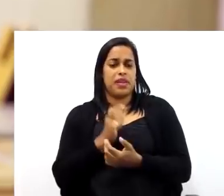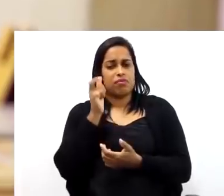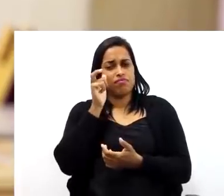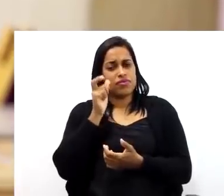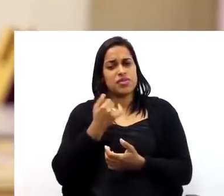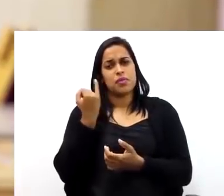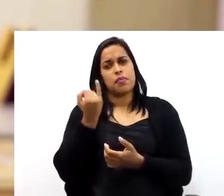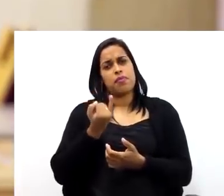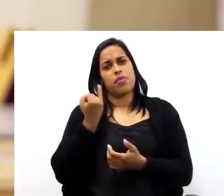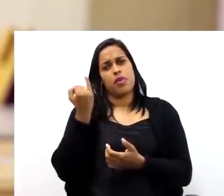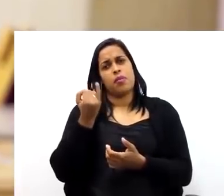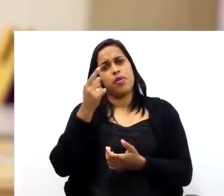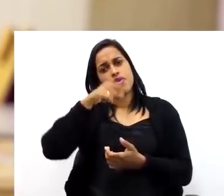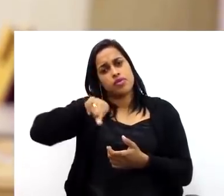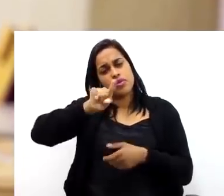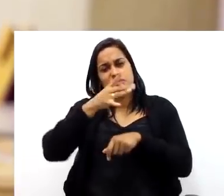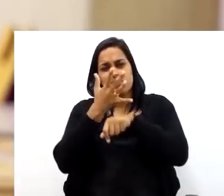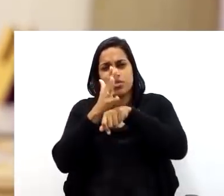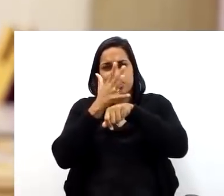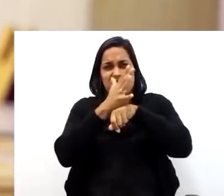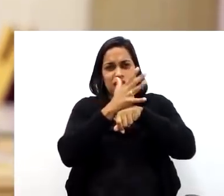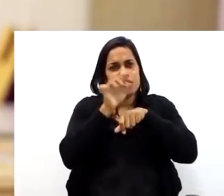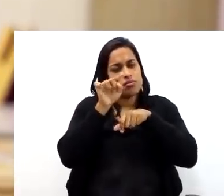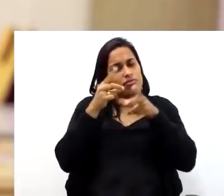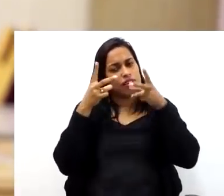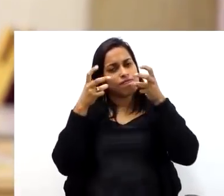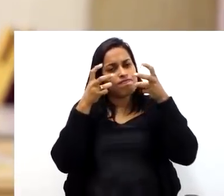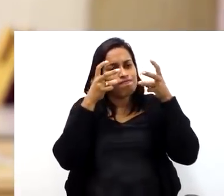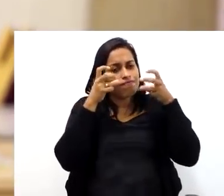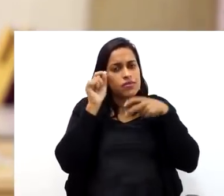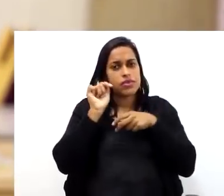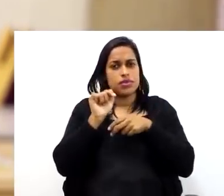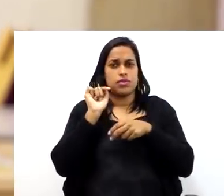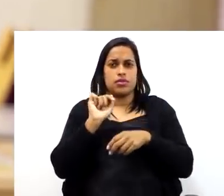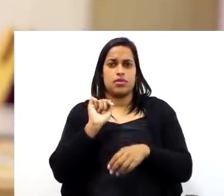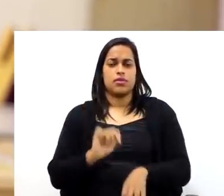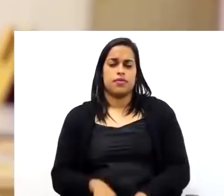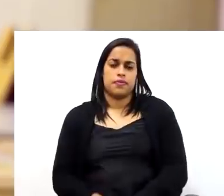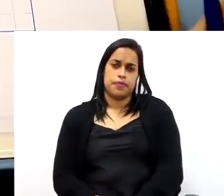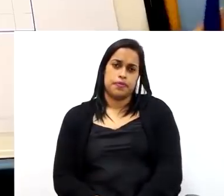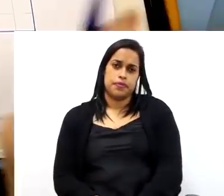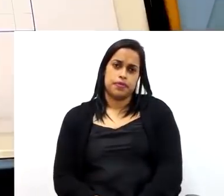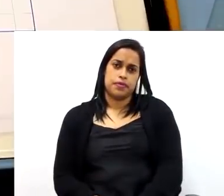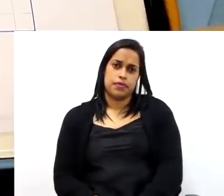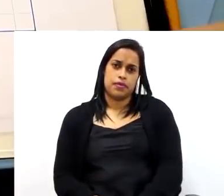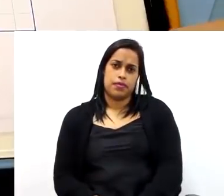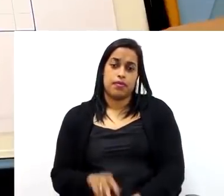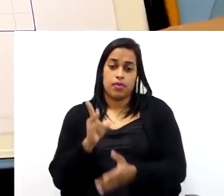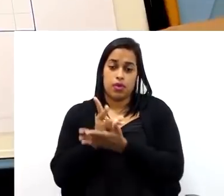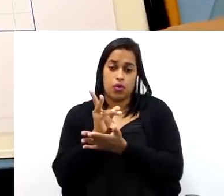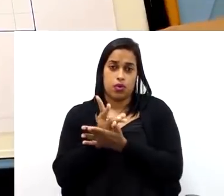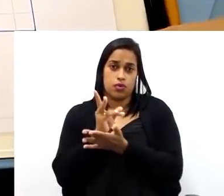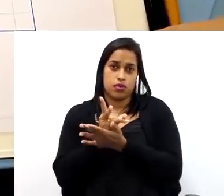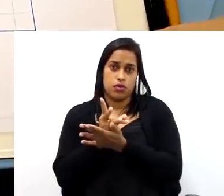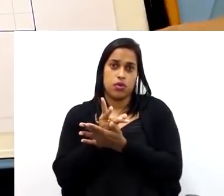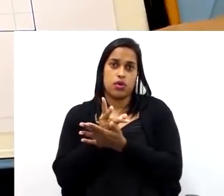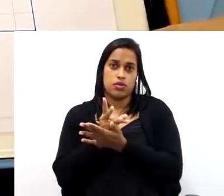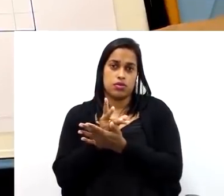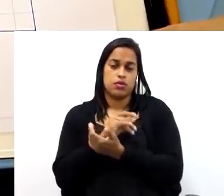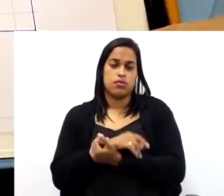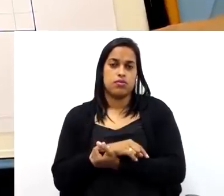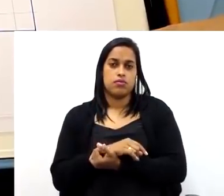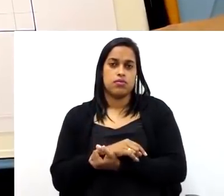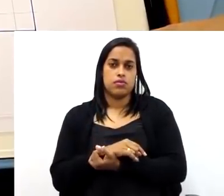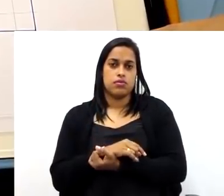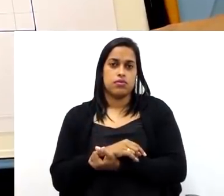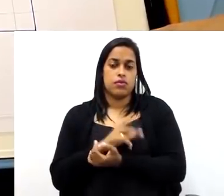Então, é muito importante o treino para que você consiga perceber isso. Bom,